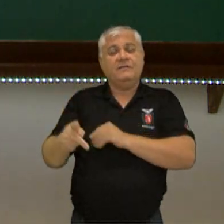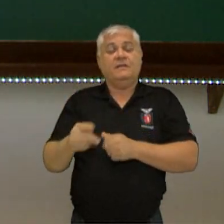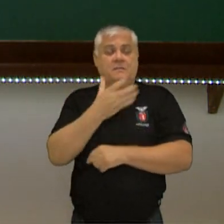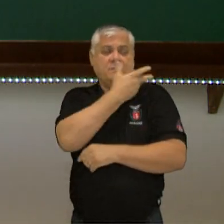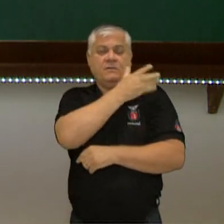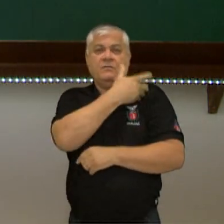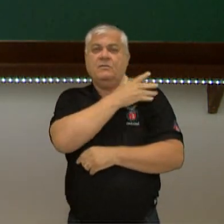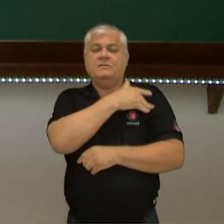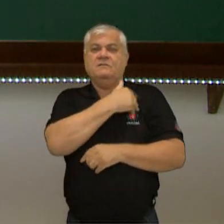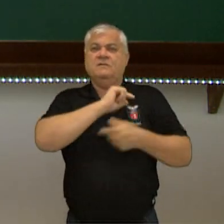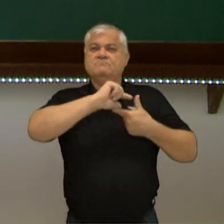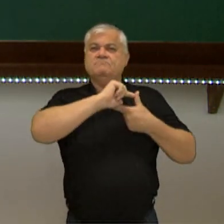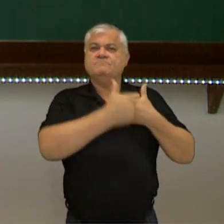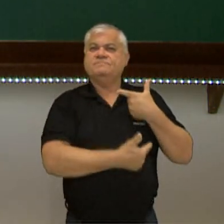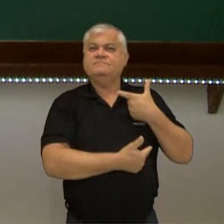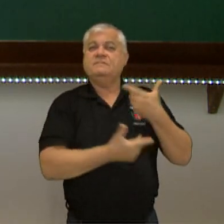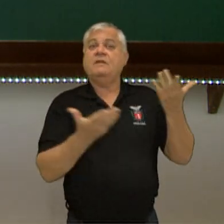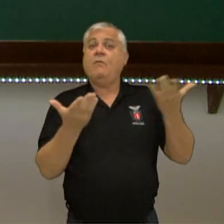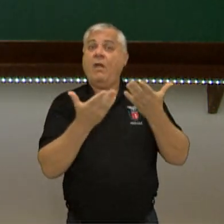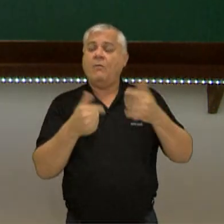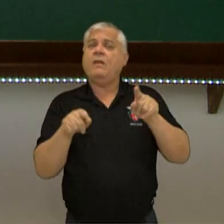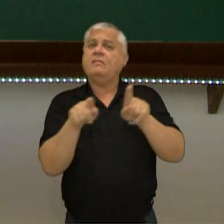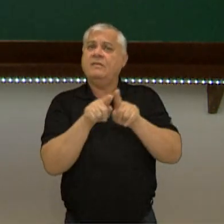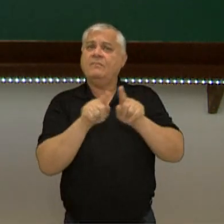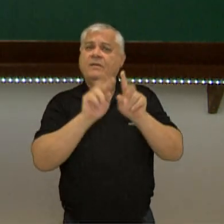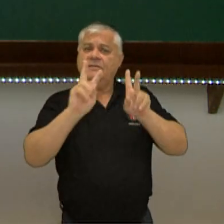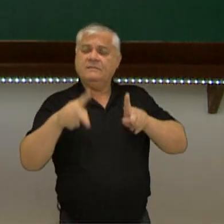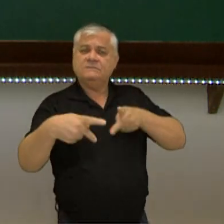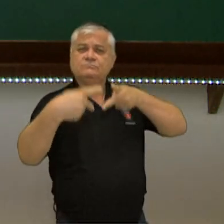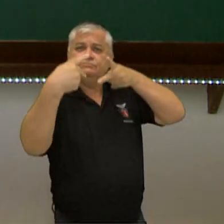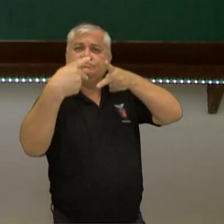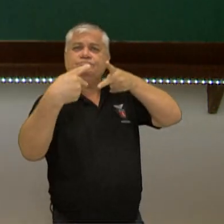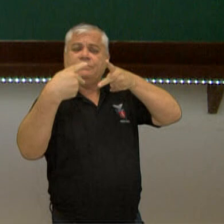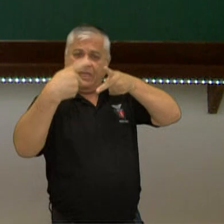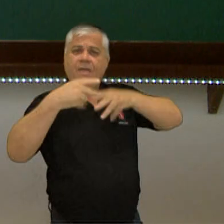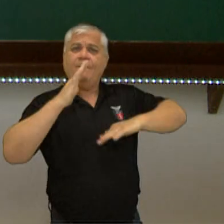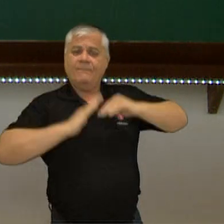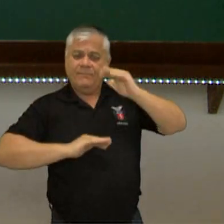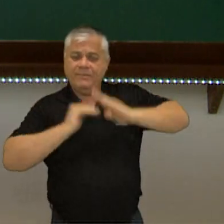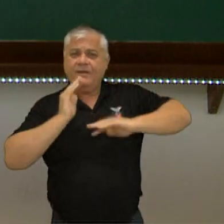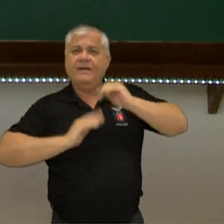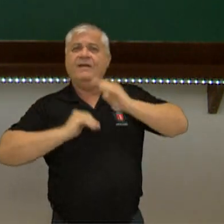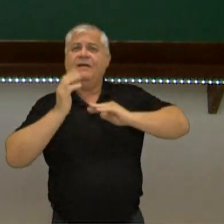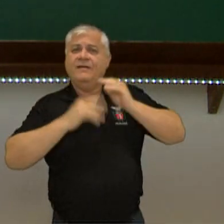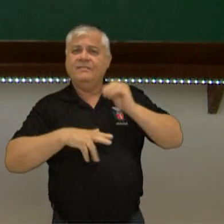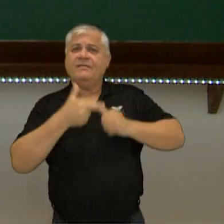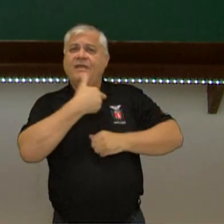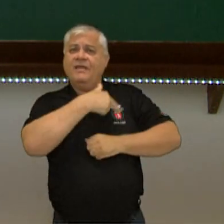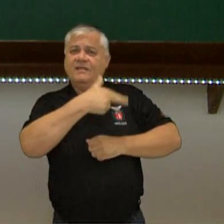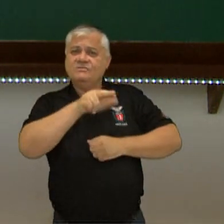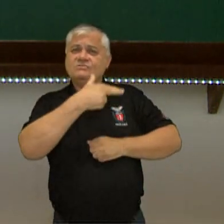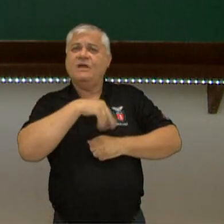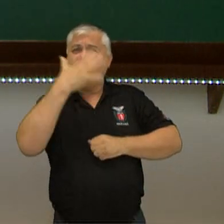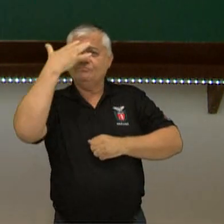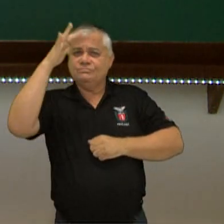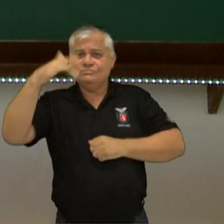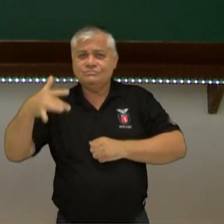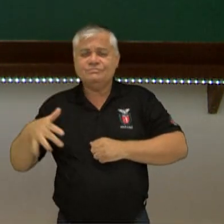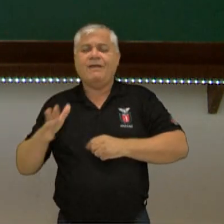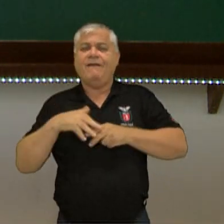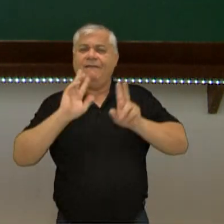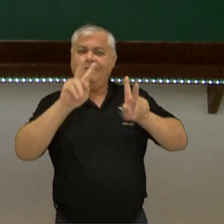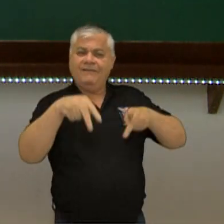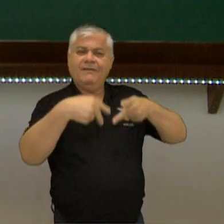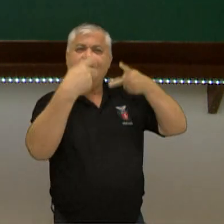preconceitos, inclusive fazendo agora atendimentos, todo o seu trabalho, suas práticas religiosas das religiões de matriz africana